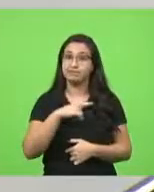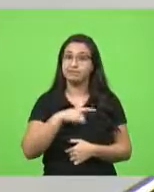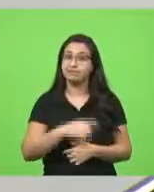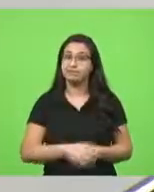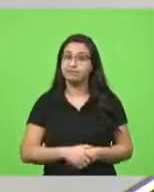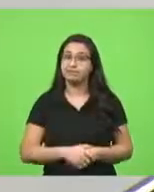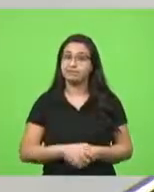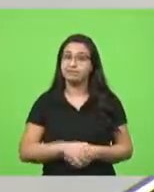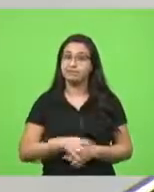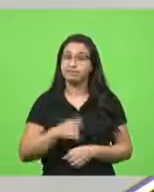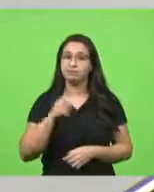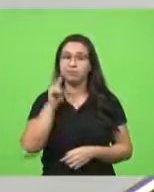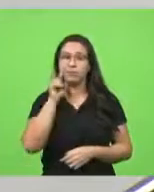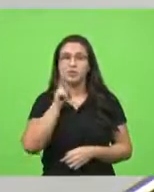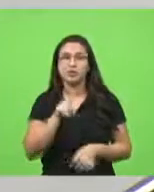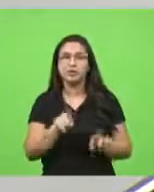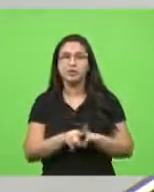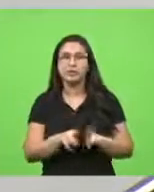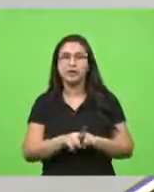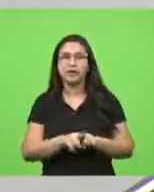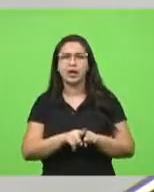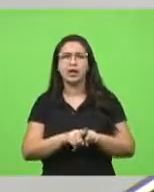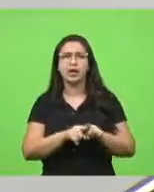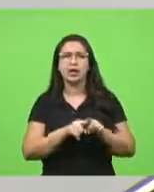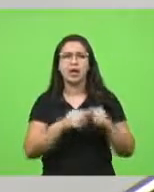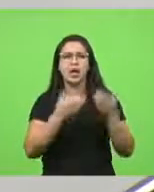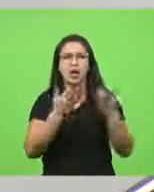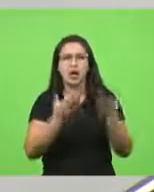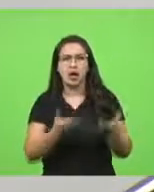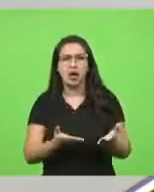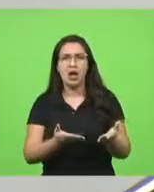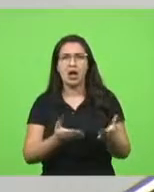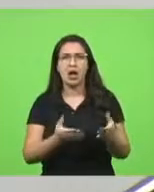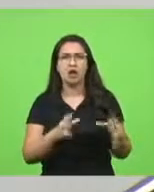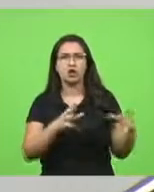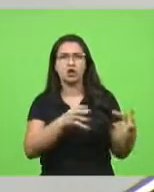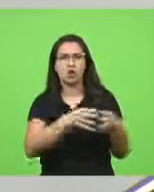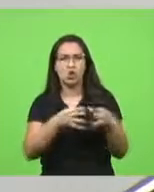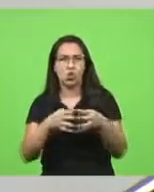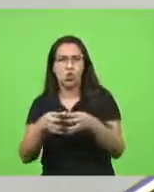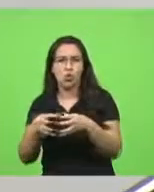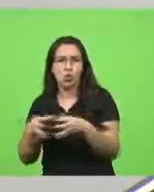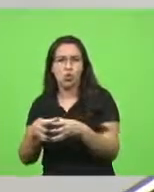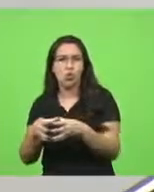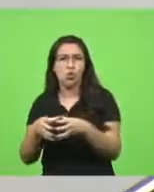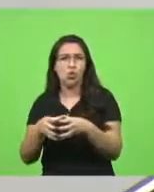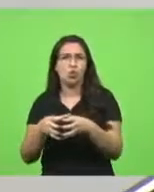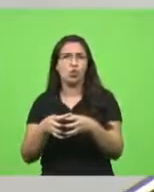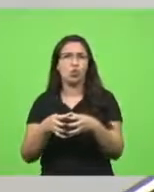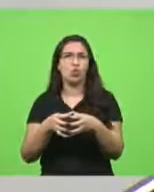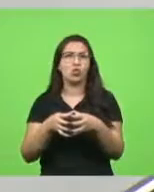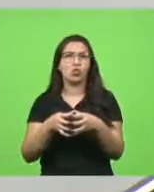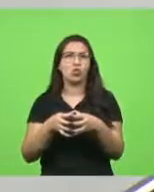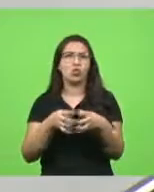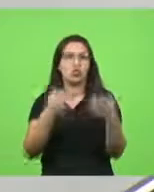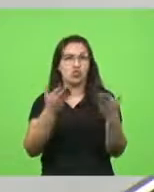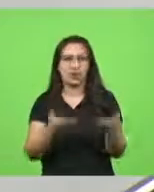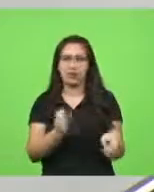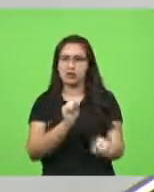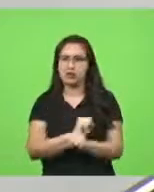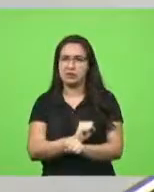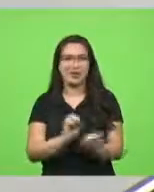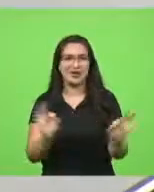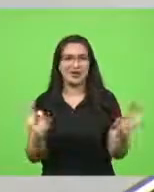aí o trabalho das equipes da segurança, das equipes da Polícia Civil, e não tem parado um